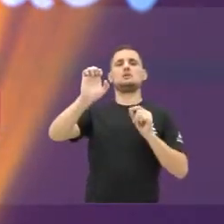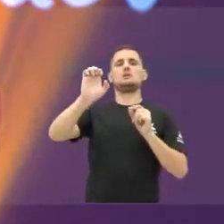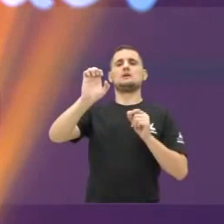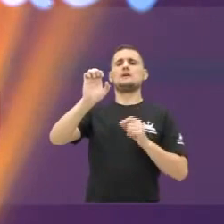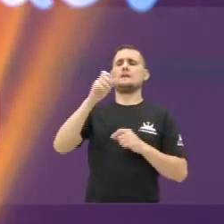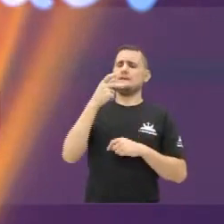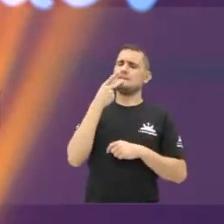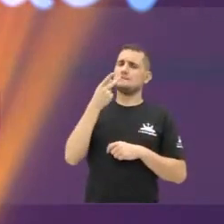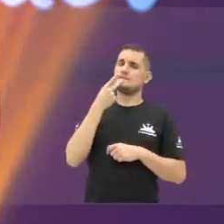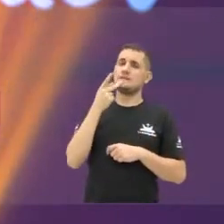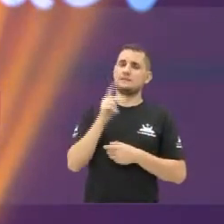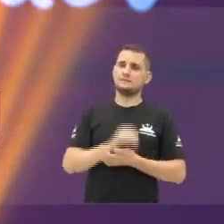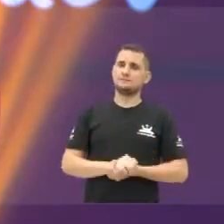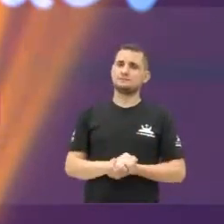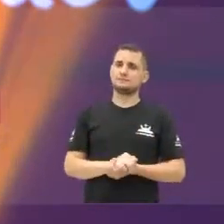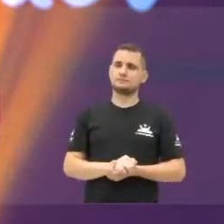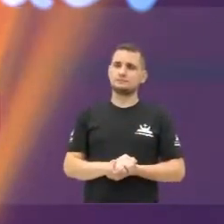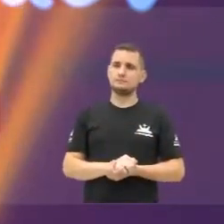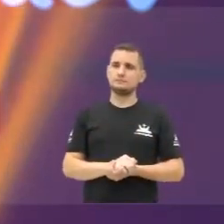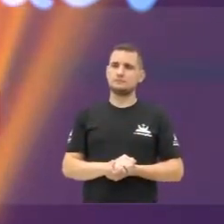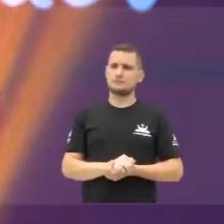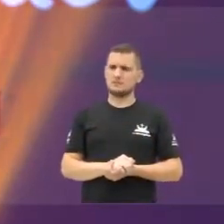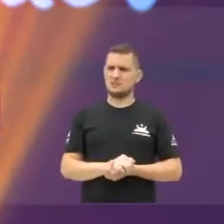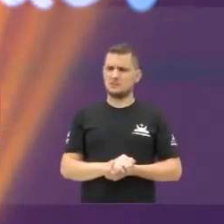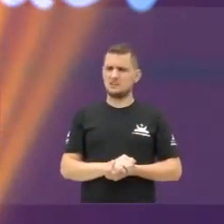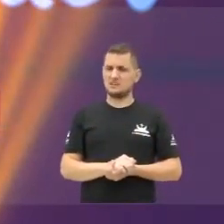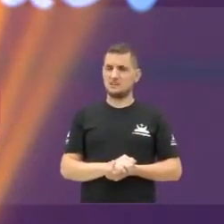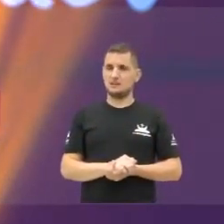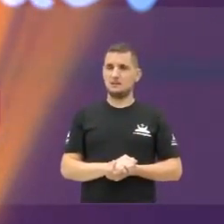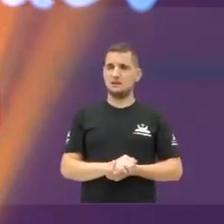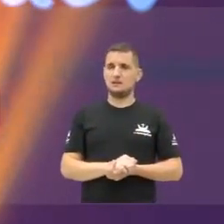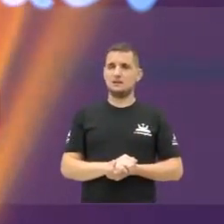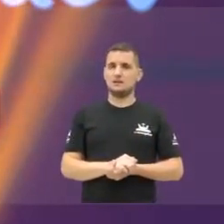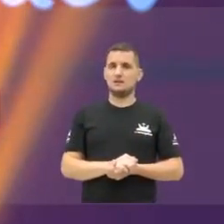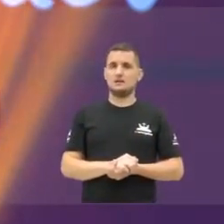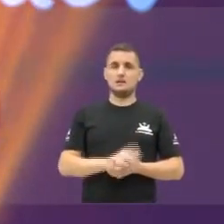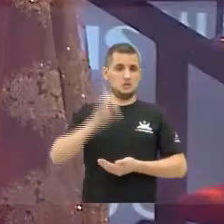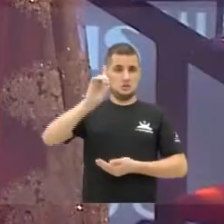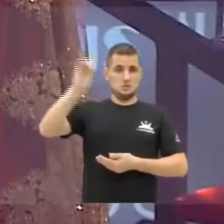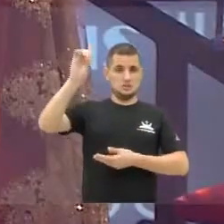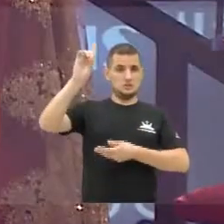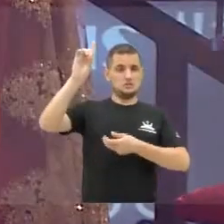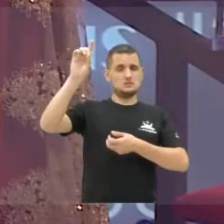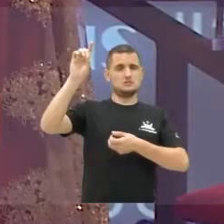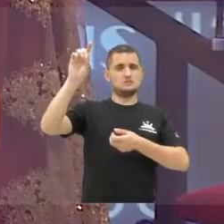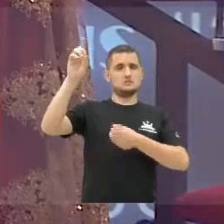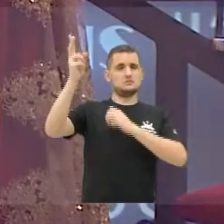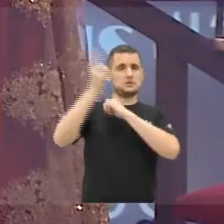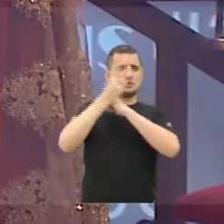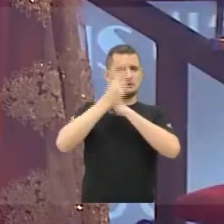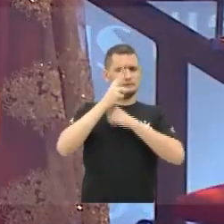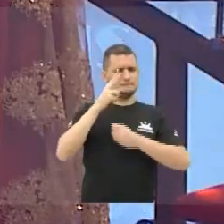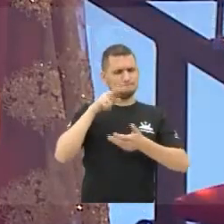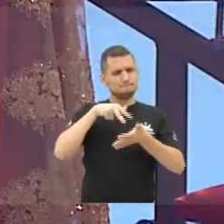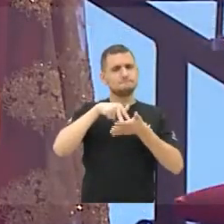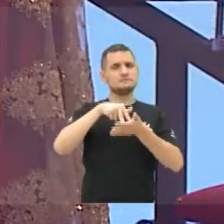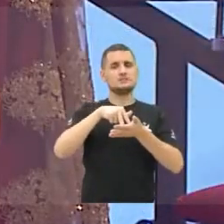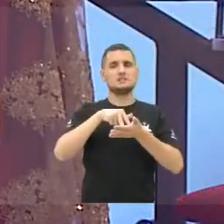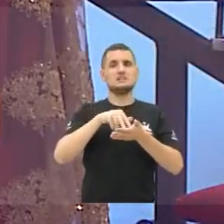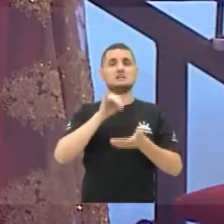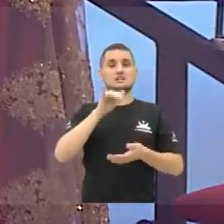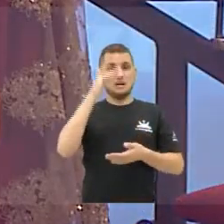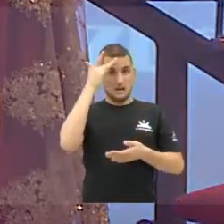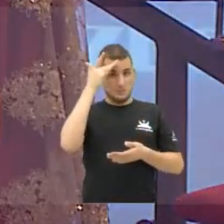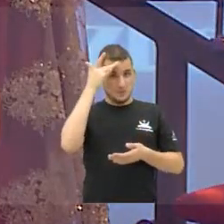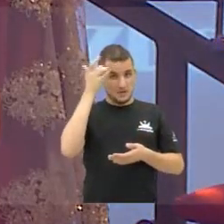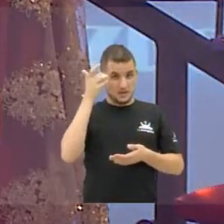dizer-lhe: que os deuses me tratem com o último rigor, se amanhã, a esta